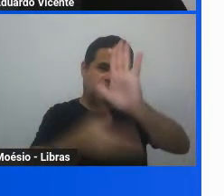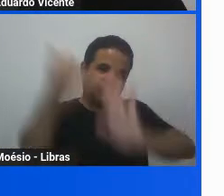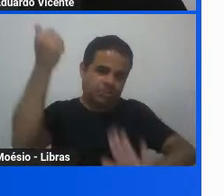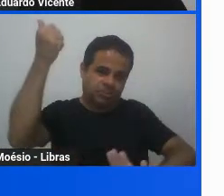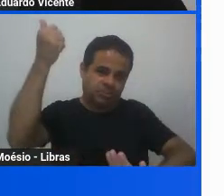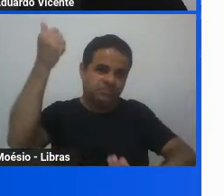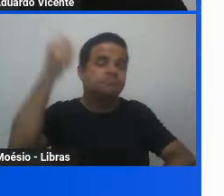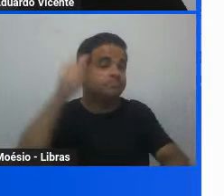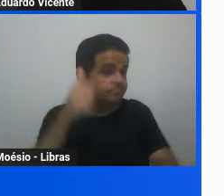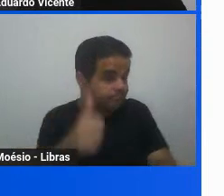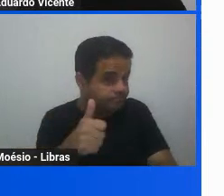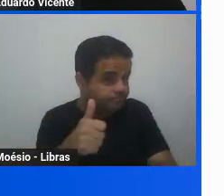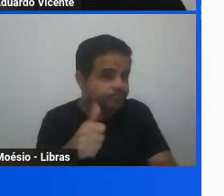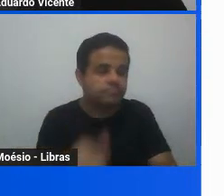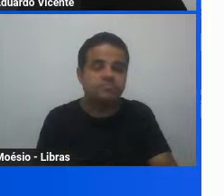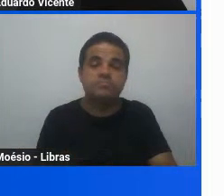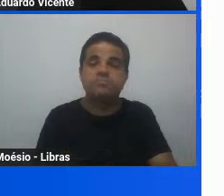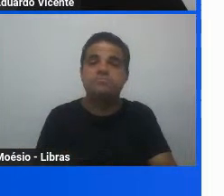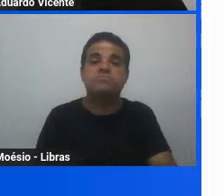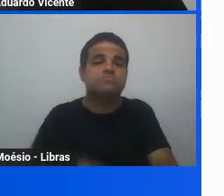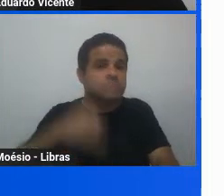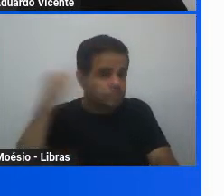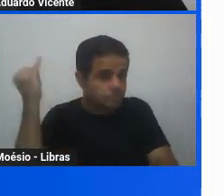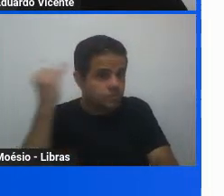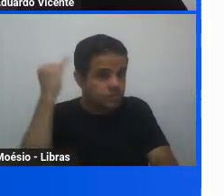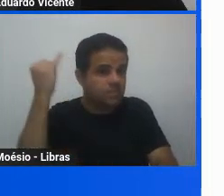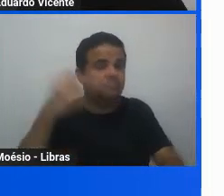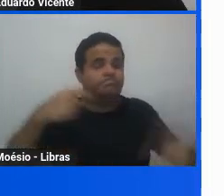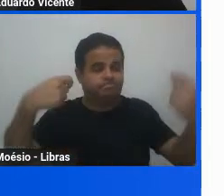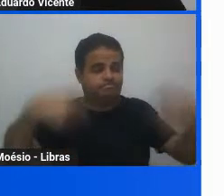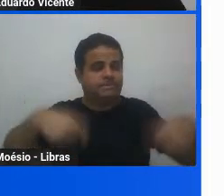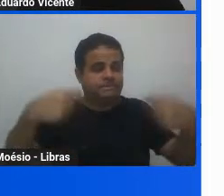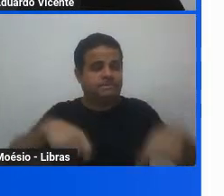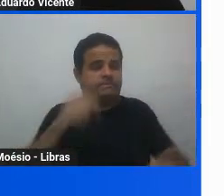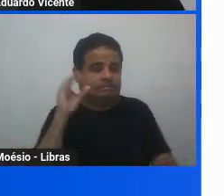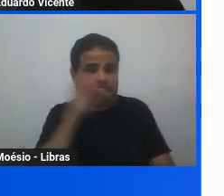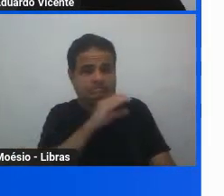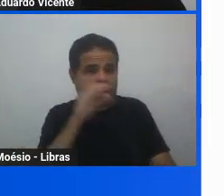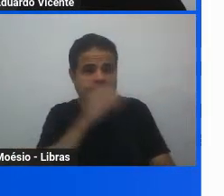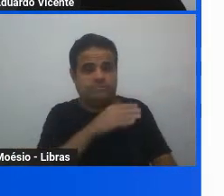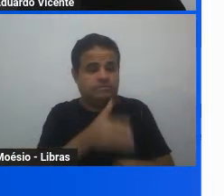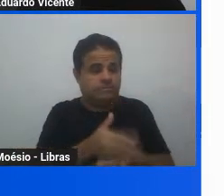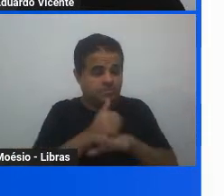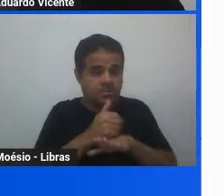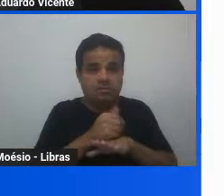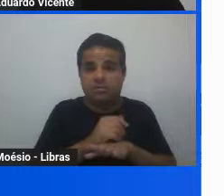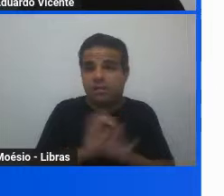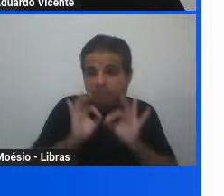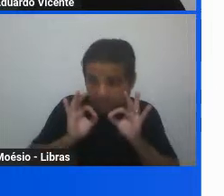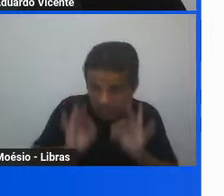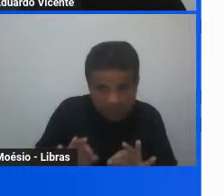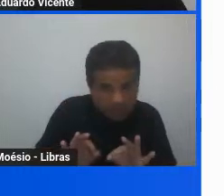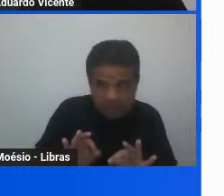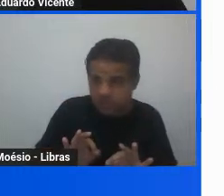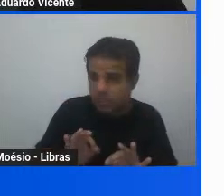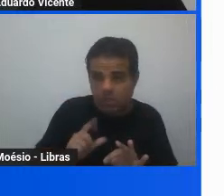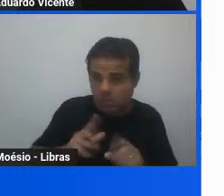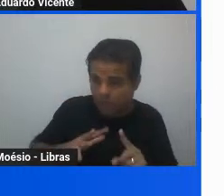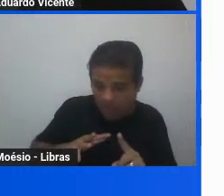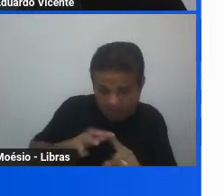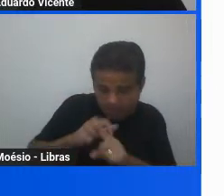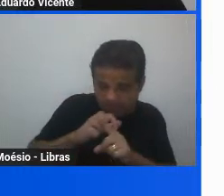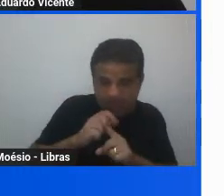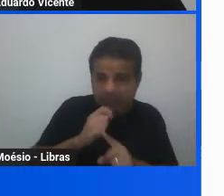Bom, é fundamental que esse procedimento seja realizado o quanto antes. Se tem certeza de que não há lesão medular,